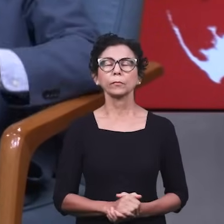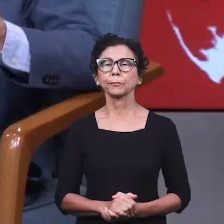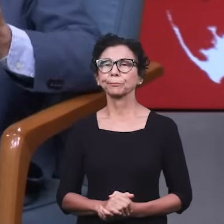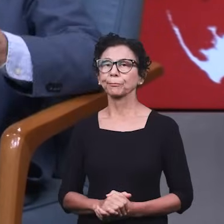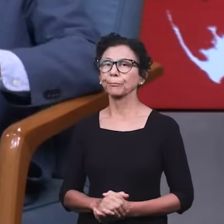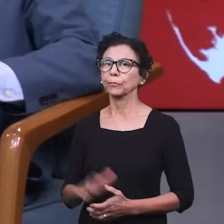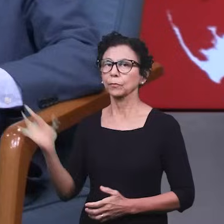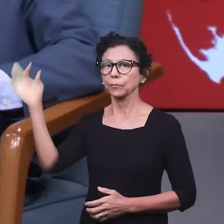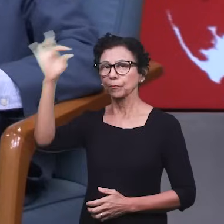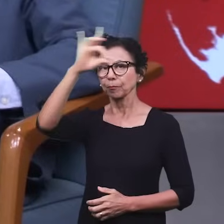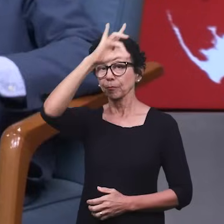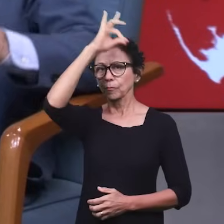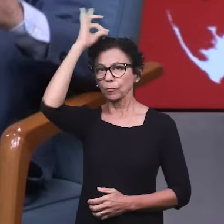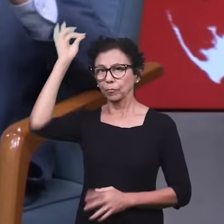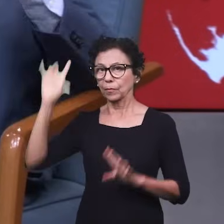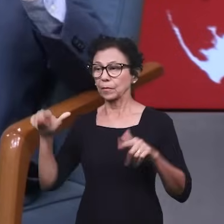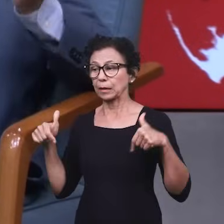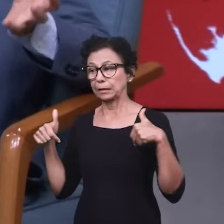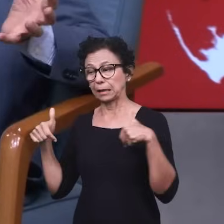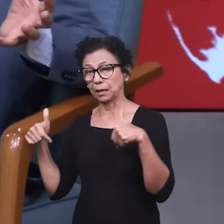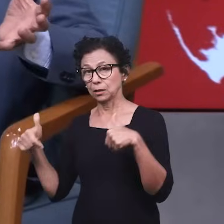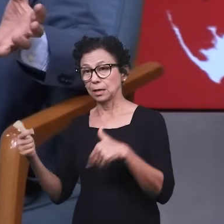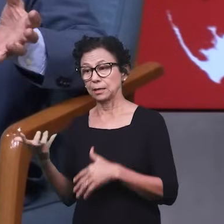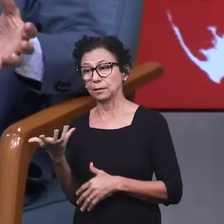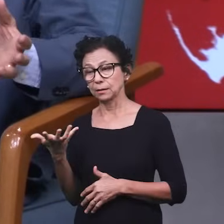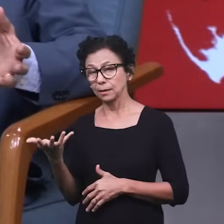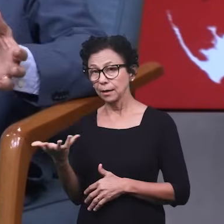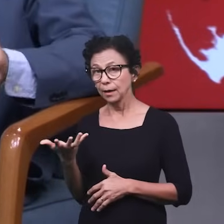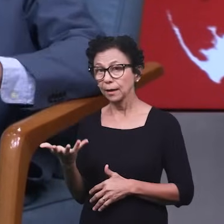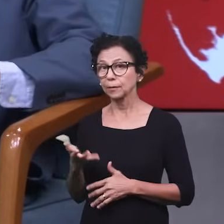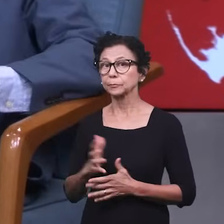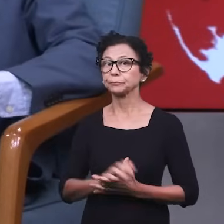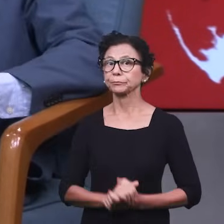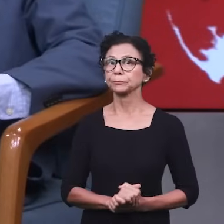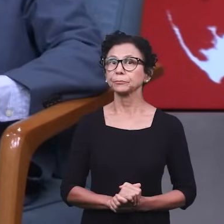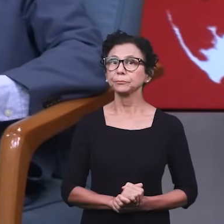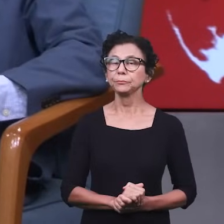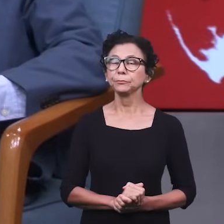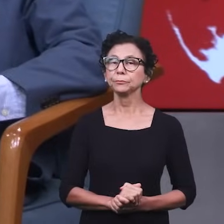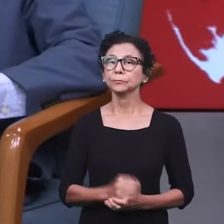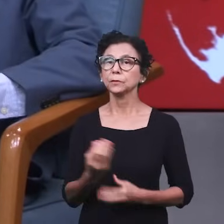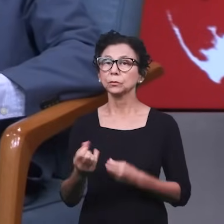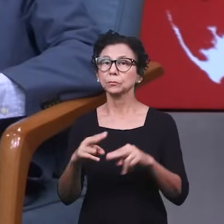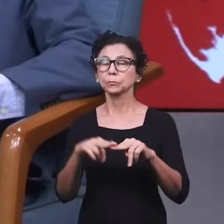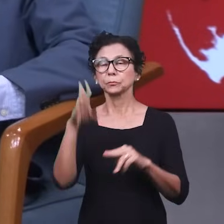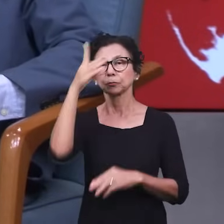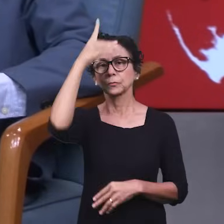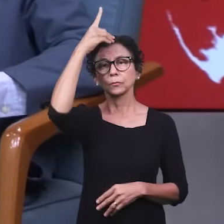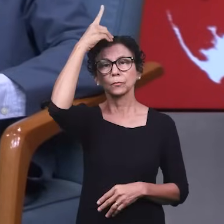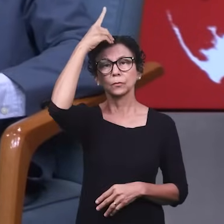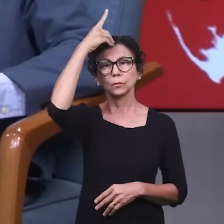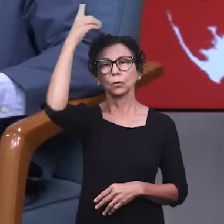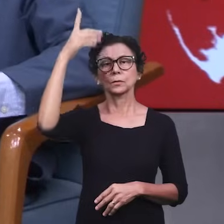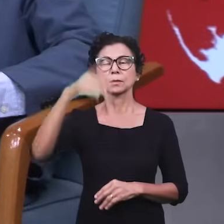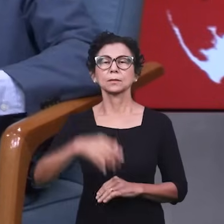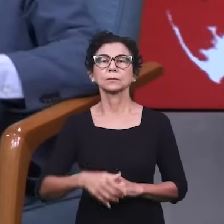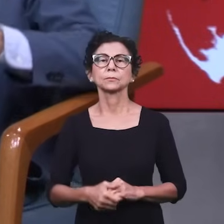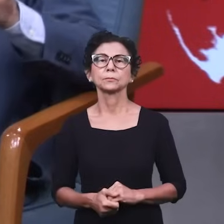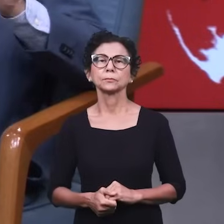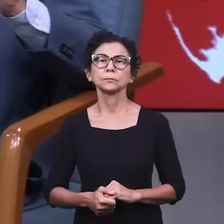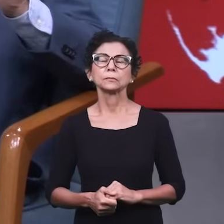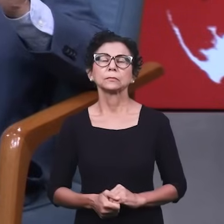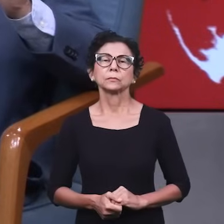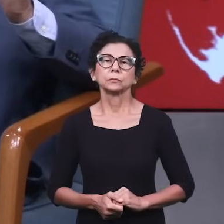o Espírito Santo quer operar, e a operação clara do Espírito Santo na vida da igreja é através dos dons espirituais, que